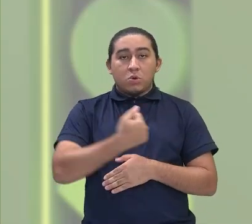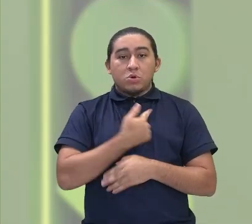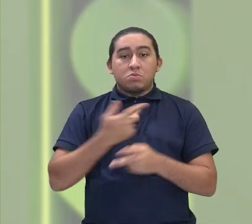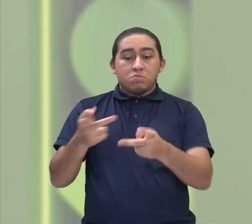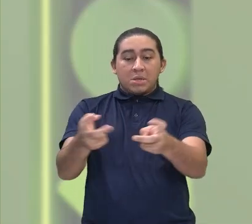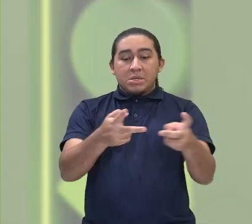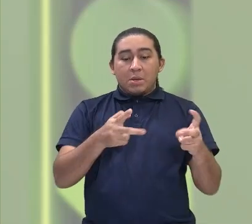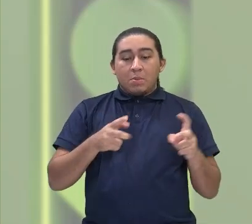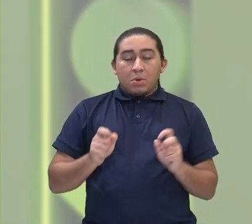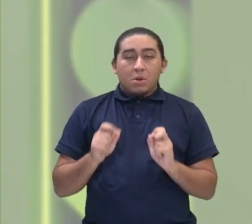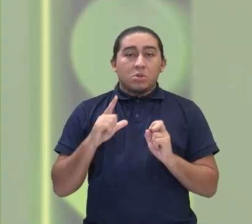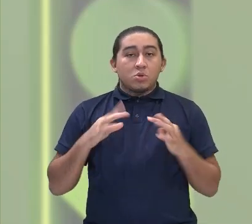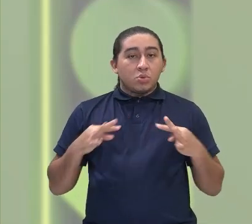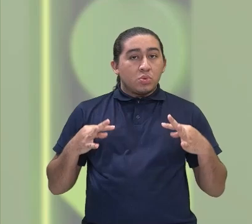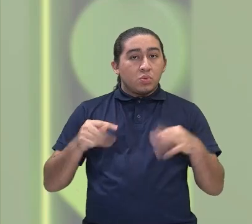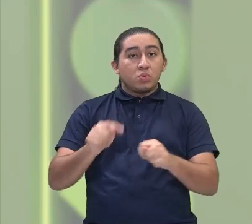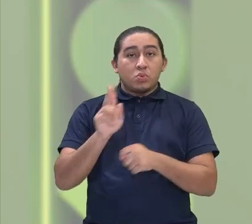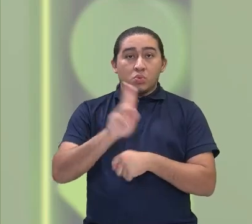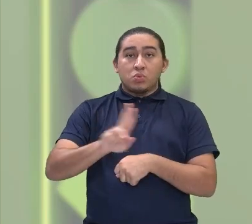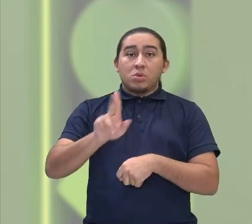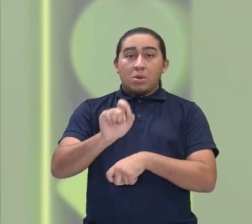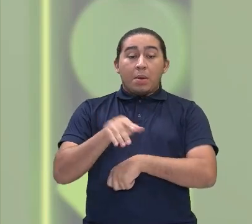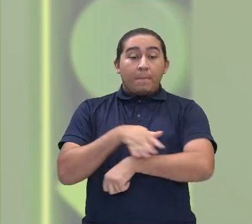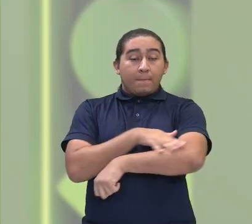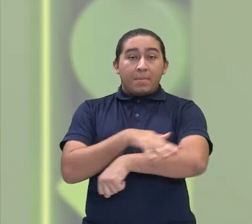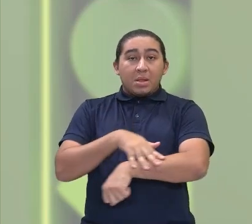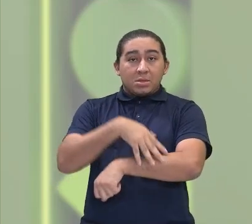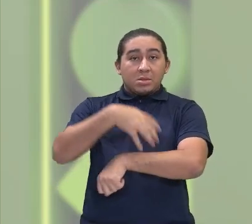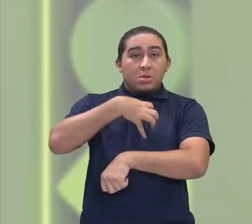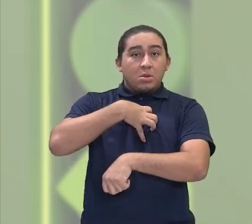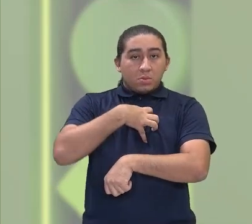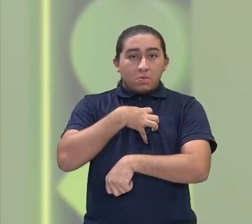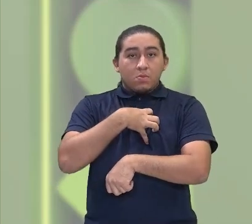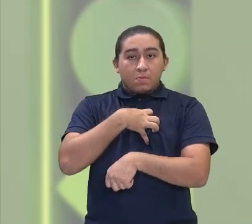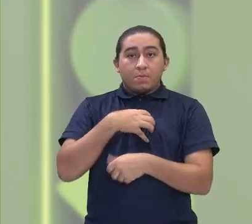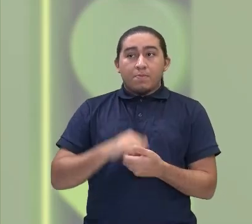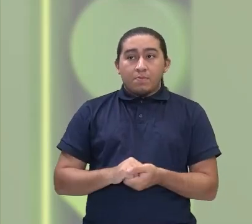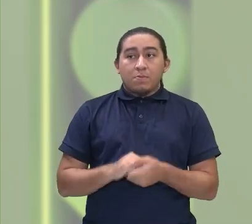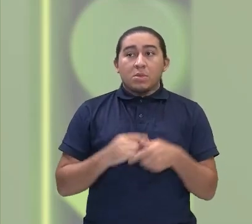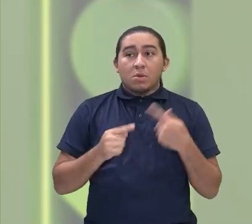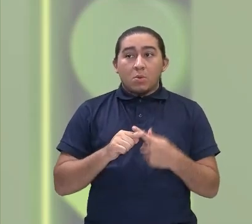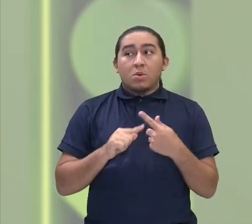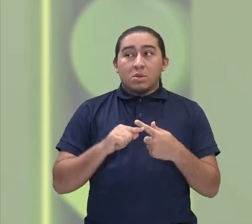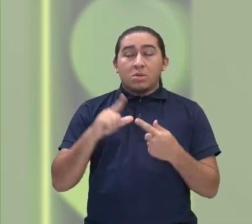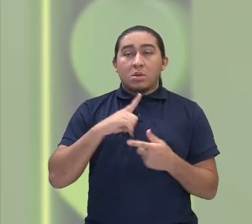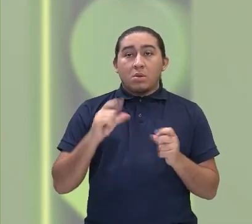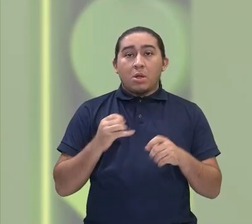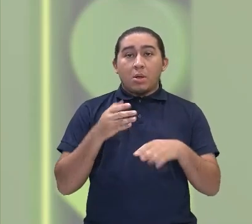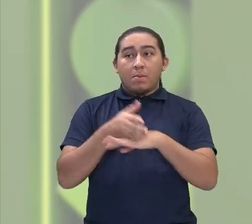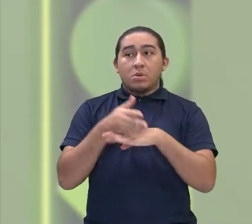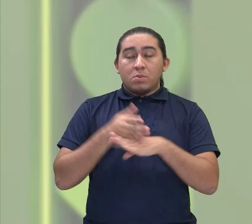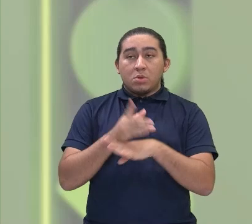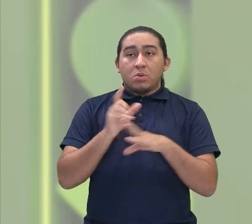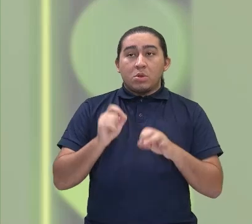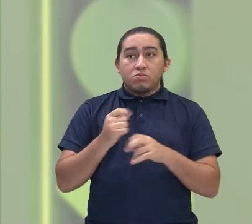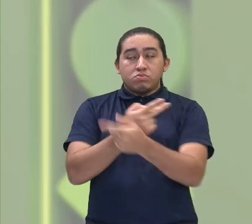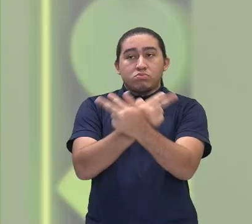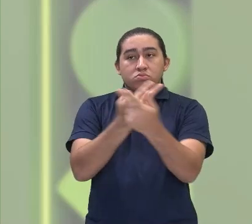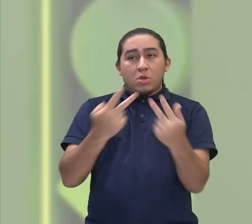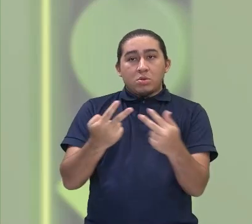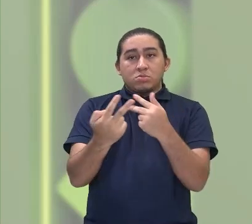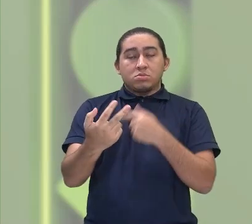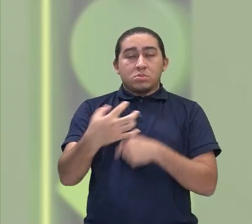perceber estímulos, né, através dessa sensibilidade que a gente encontra, né, devido à presença ali desses sensores que a gente